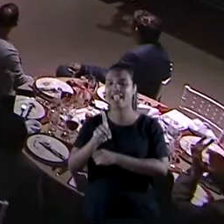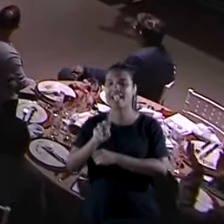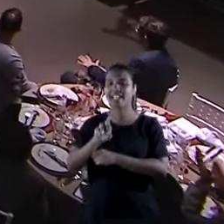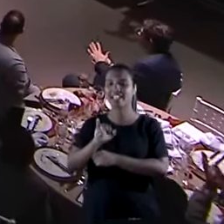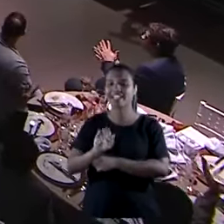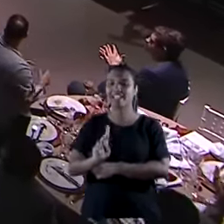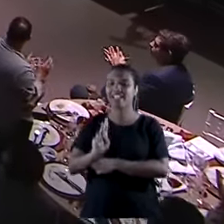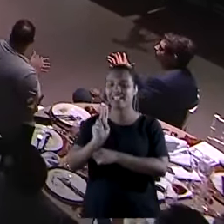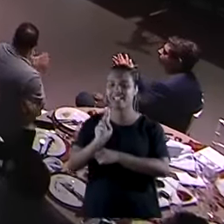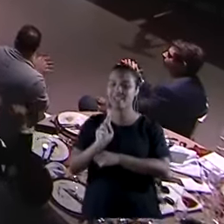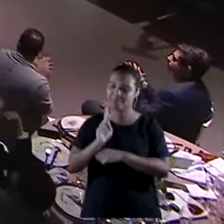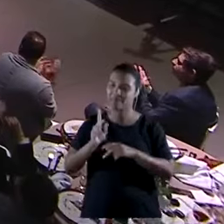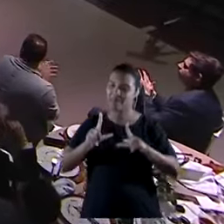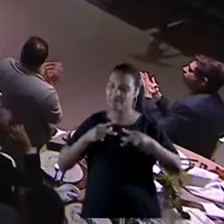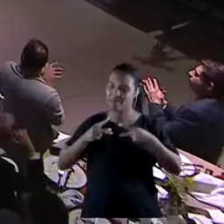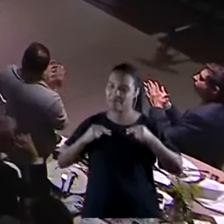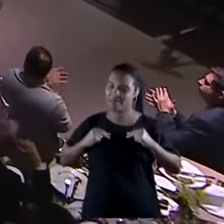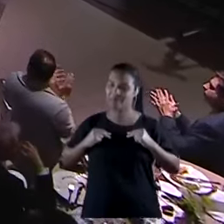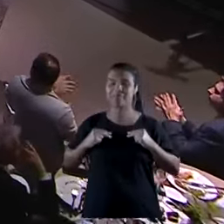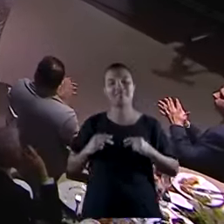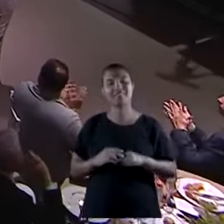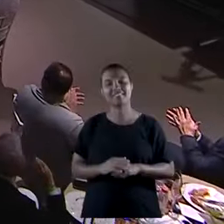prêmio.